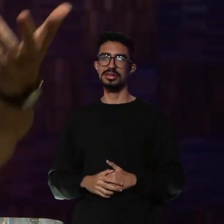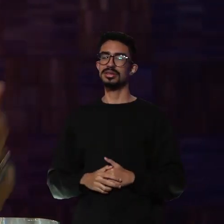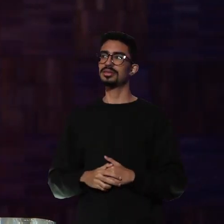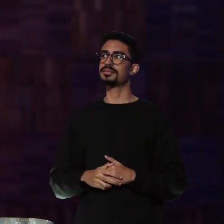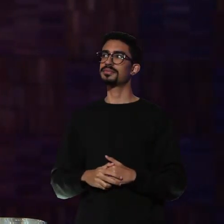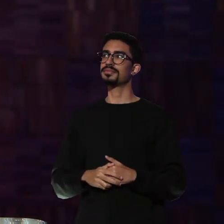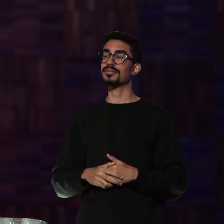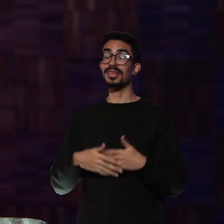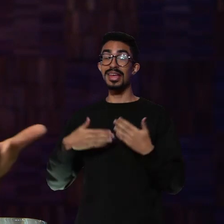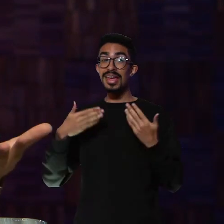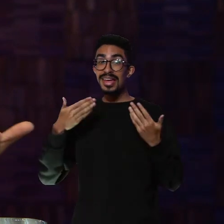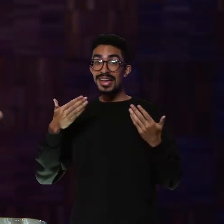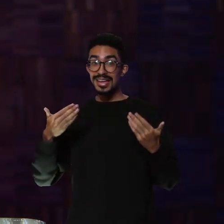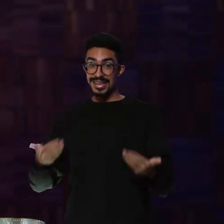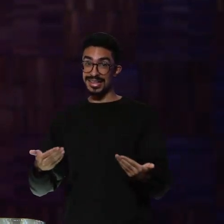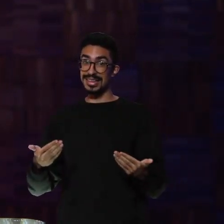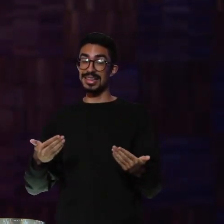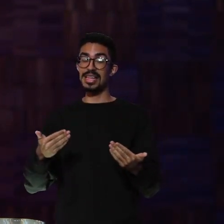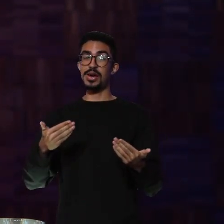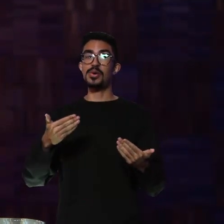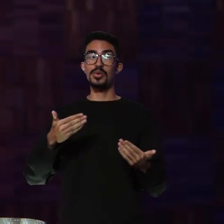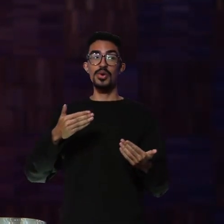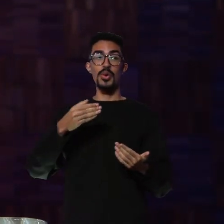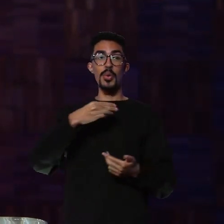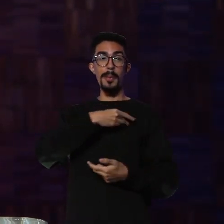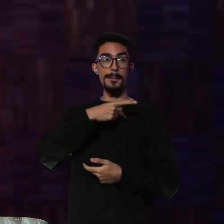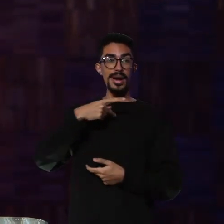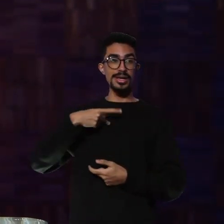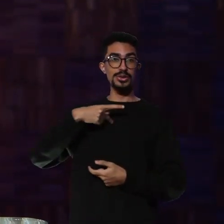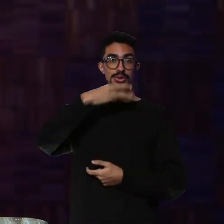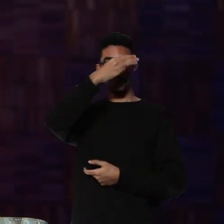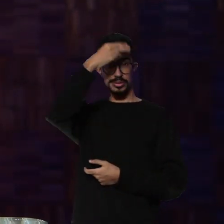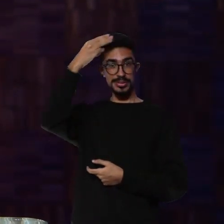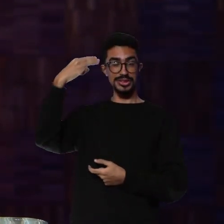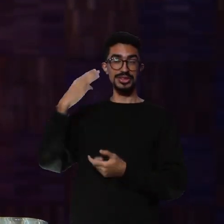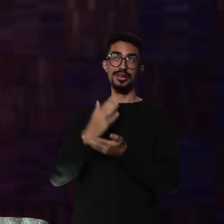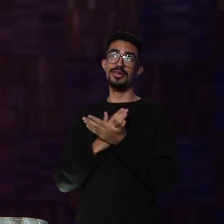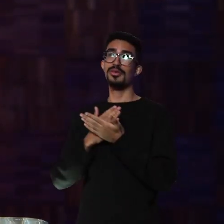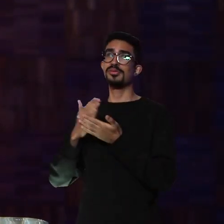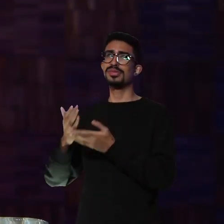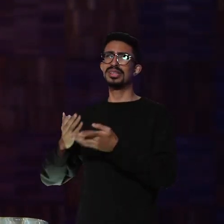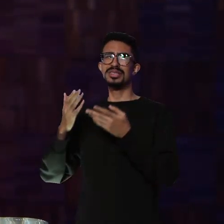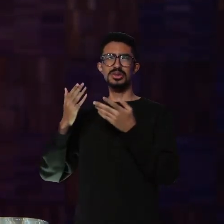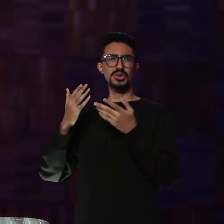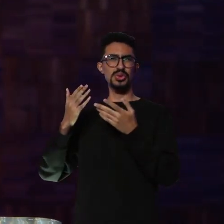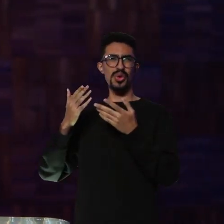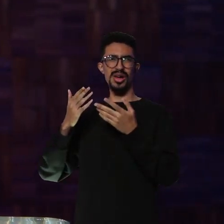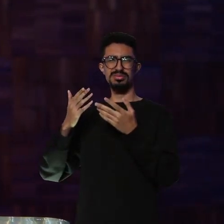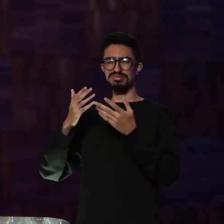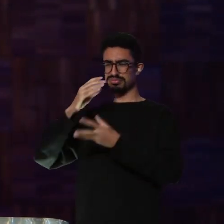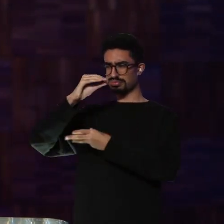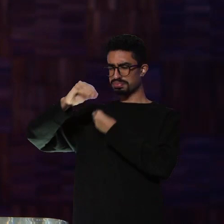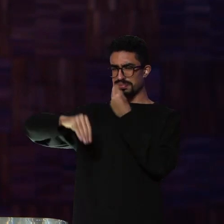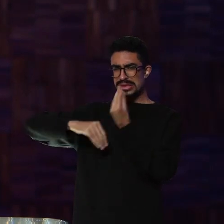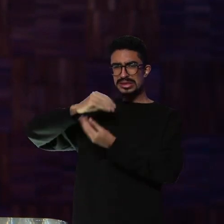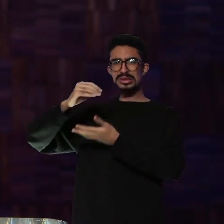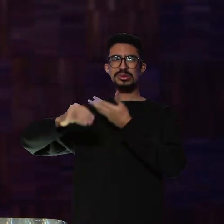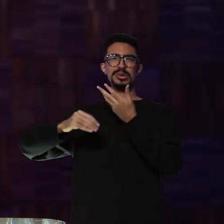você tem que colocar o teu coração, porque o cara tinha uma cena que segurava o coração do cara na mão dele. Eu falei, meu Deus do céu, como é possível que um negócio desse? E metade do cinema se converte,